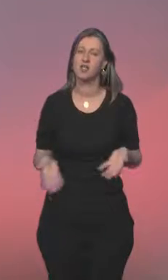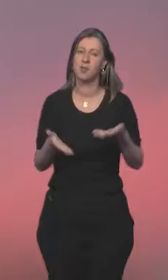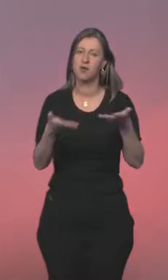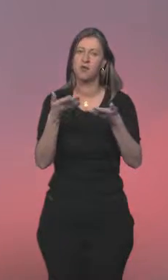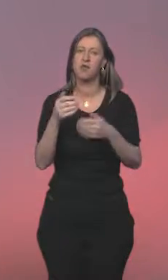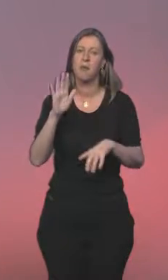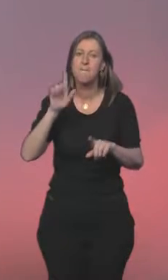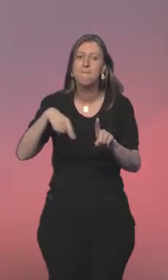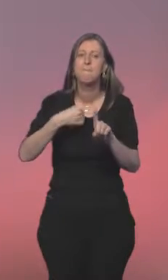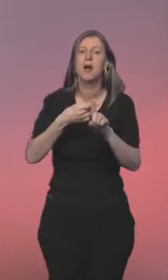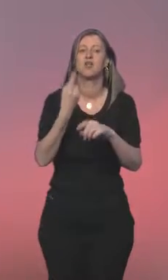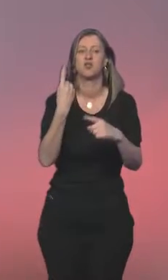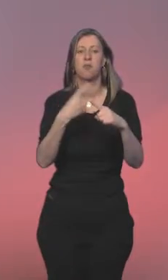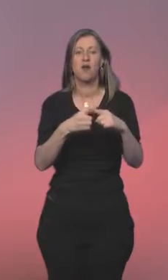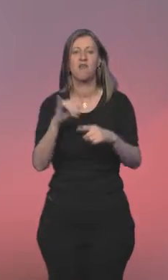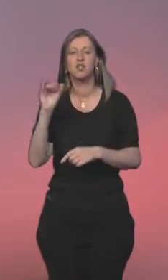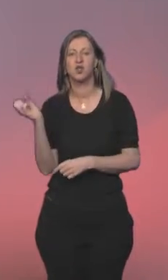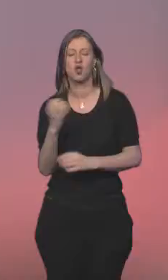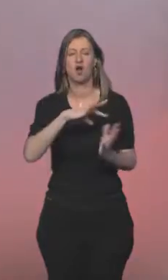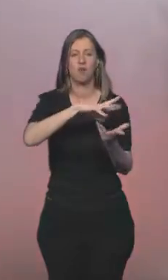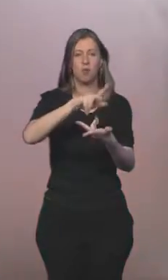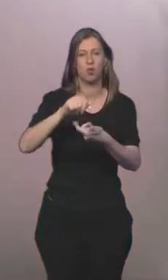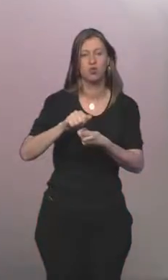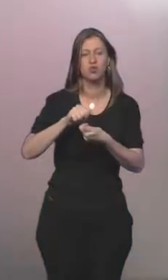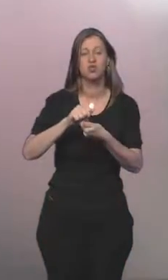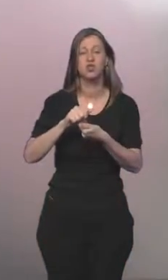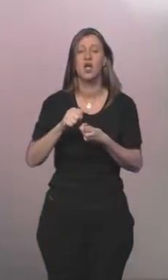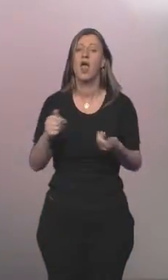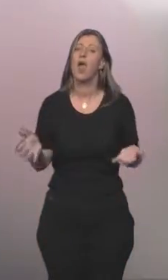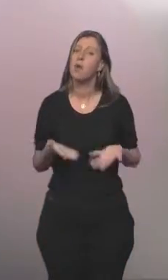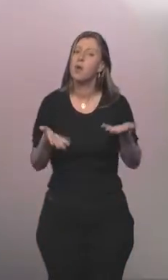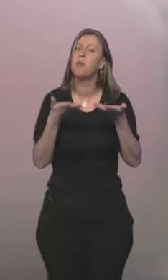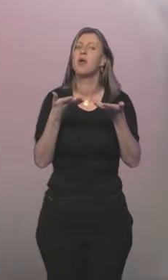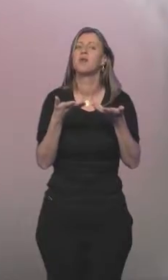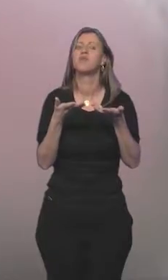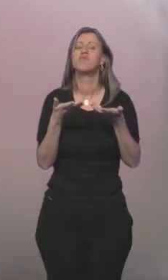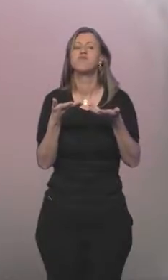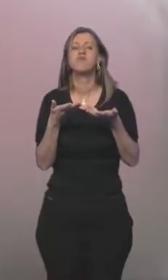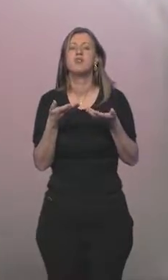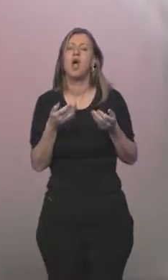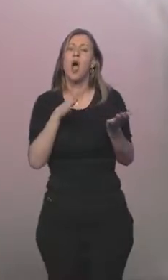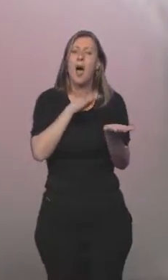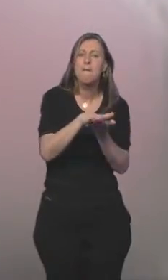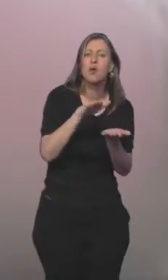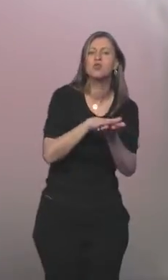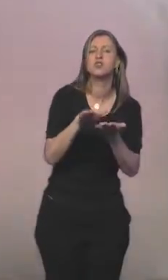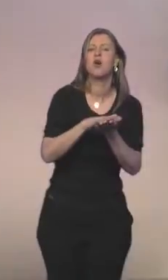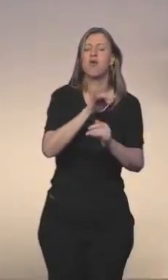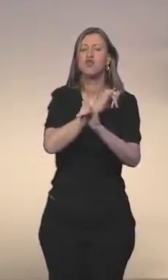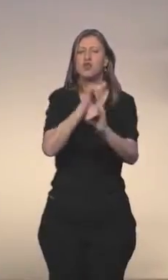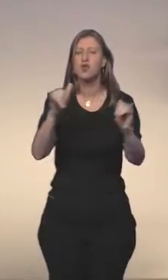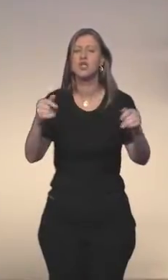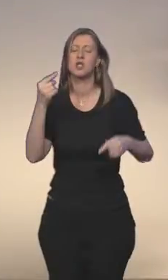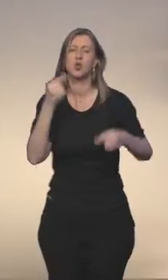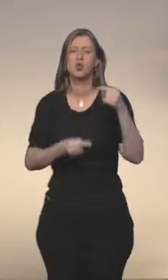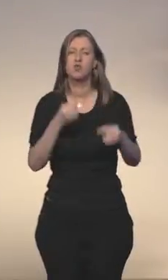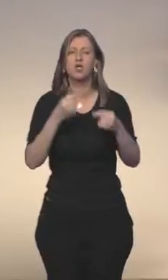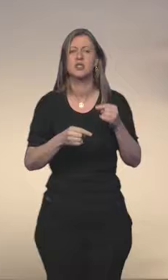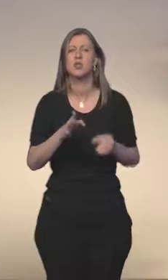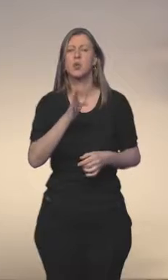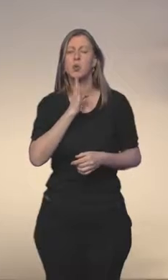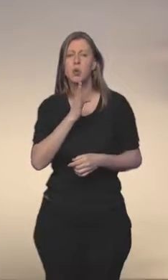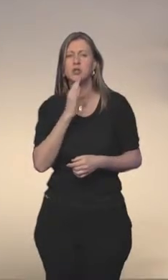A Fevale está promovendo mais uma edição do Inova Mundi, um programa que busca estimular a produção, divulgação